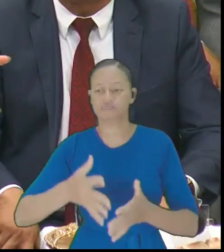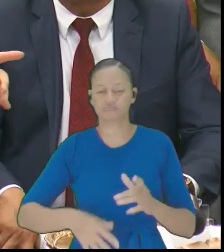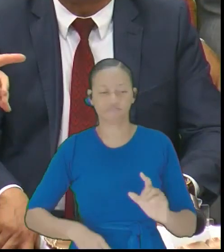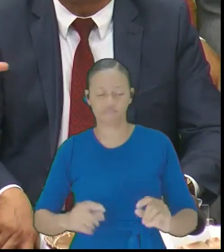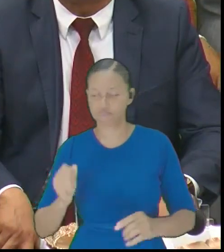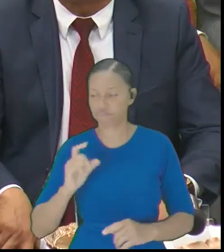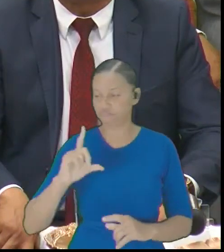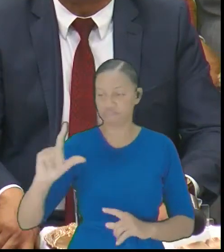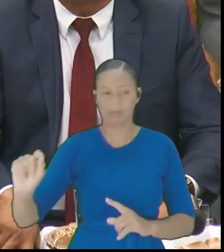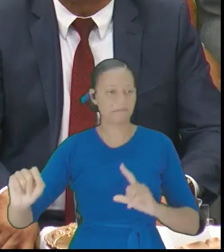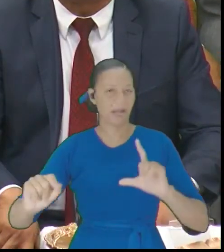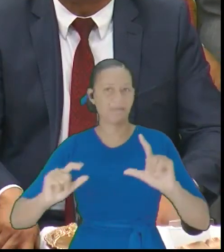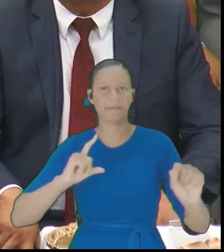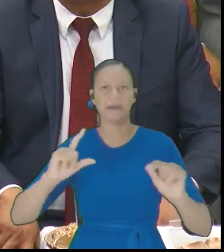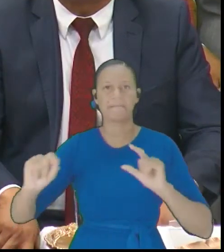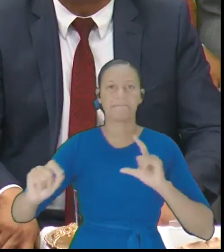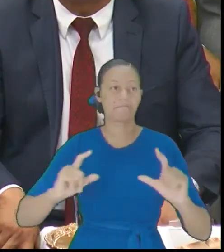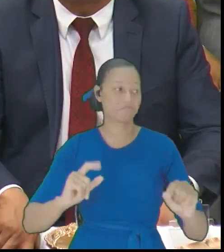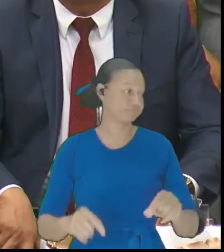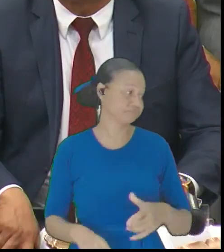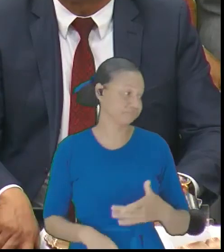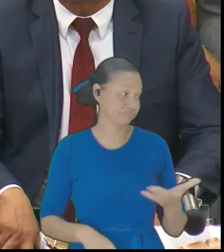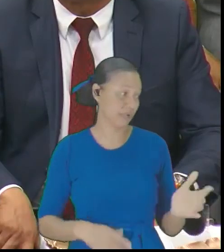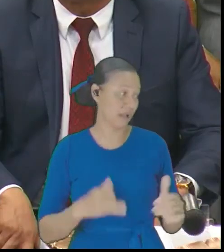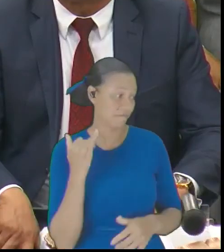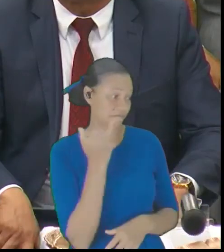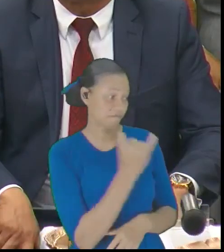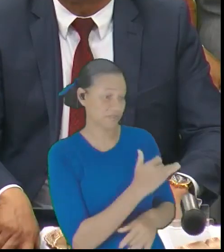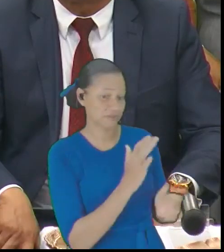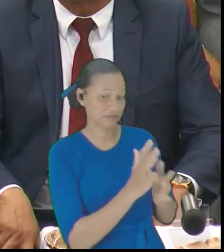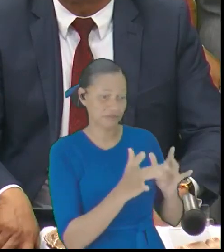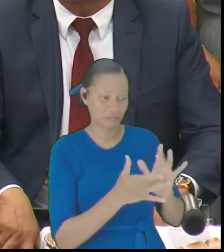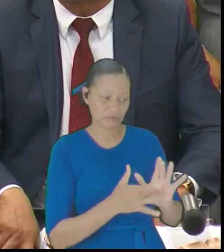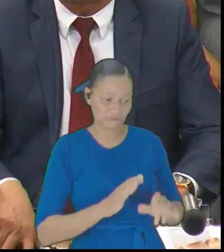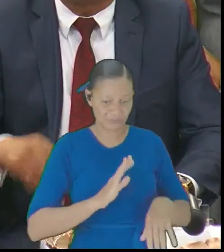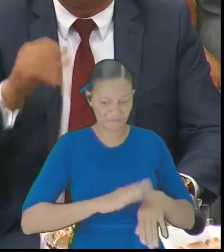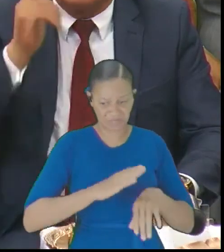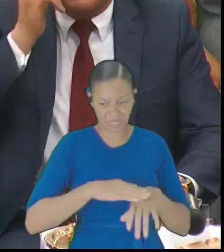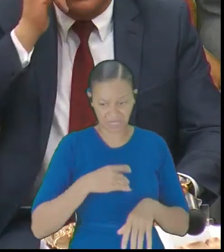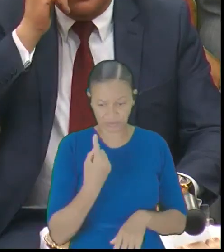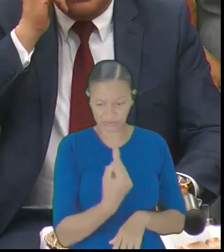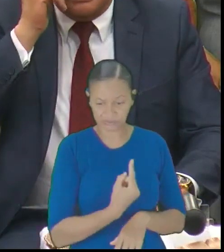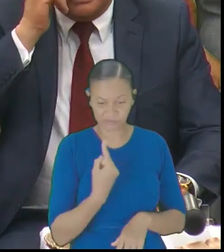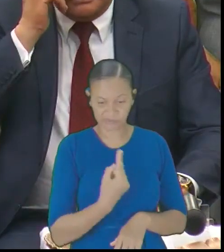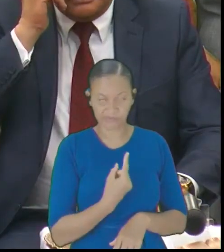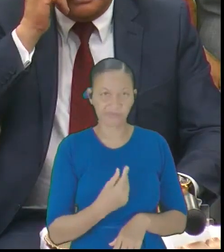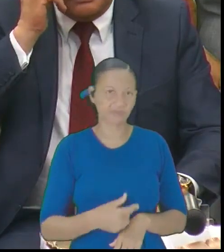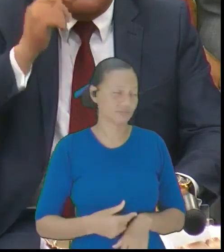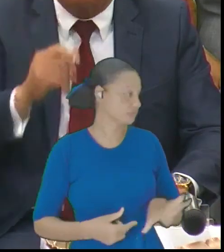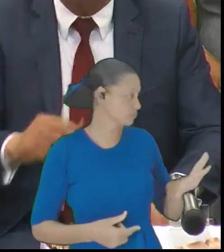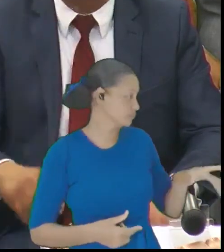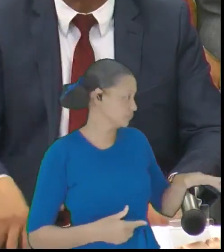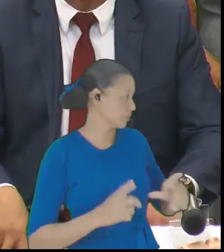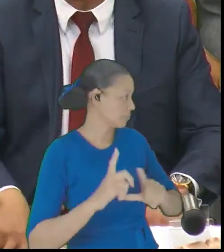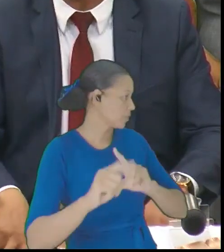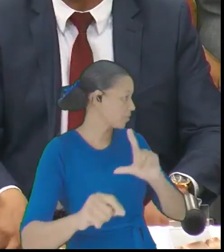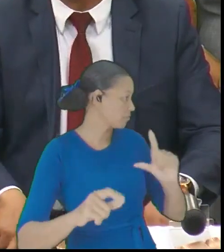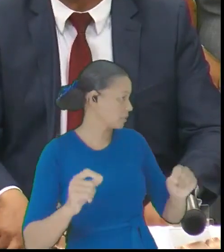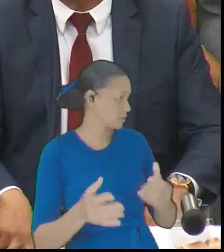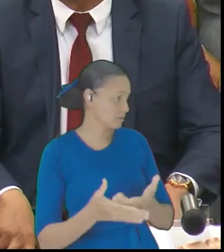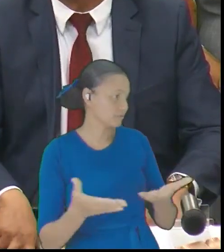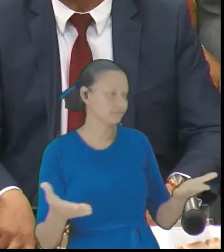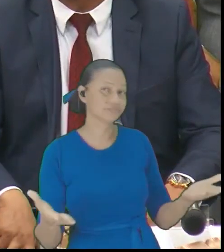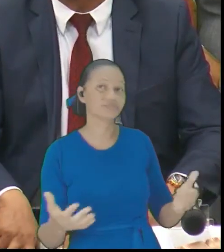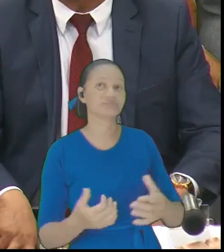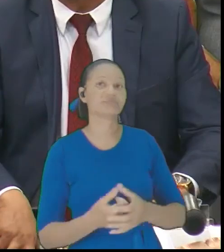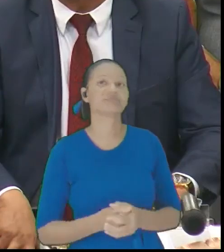saiu daqui, outro saiu dali, o pessoal disse: rapaz, avisar Jesus que vai ficar sozinho. Aí chegaram para Jesus e disse: olha, o povo está indo embora. A Bíblia diz: